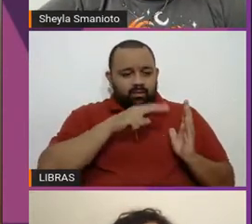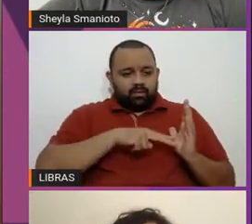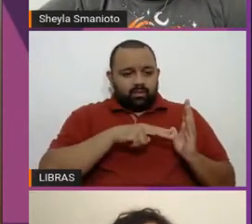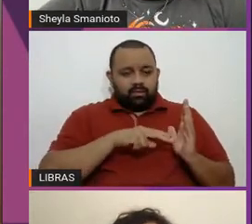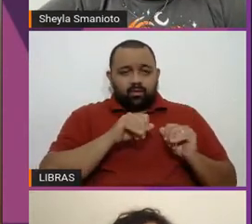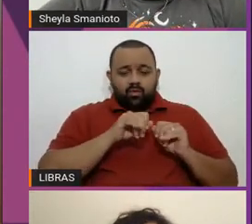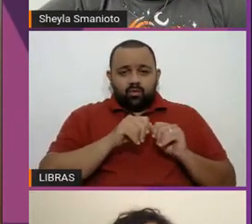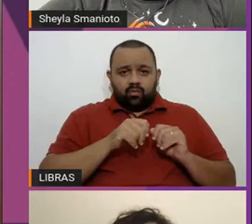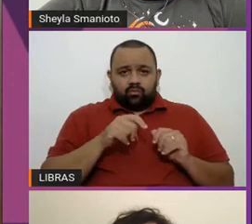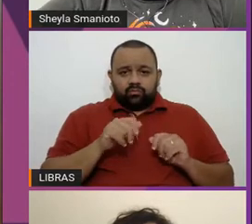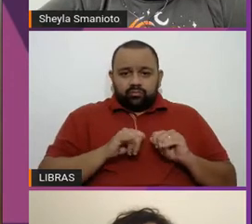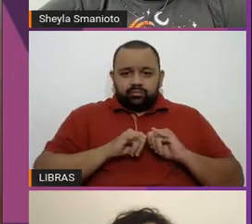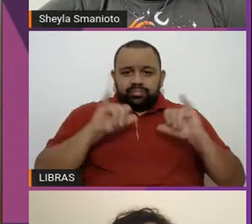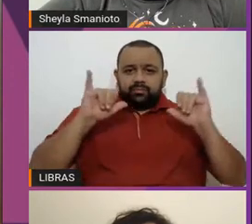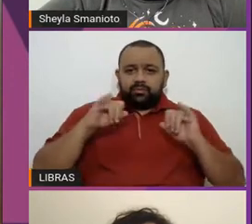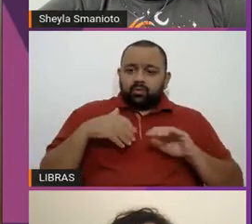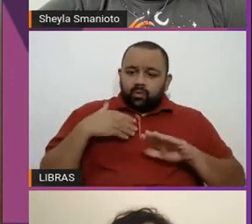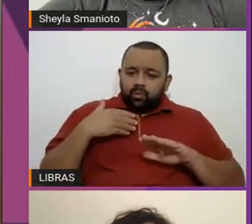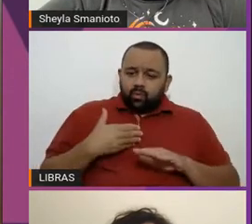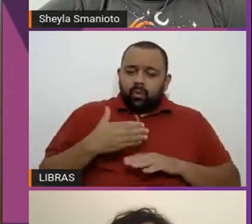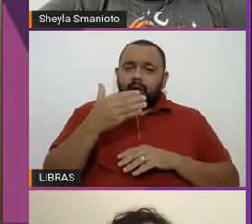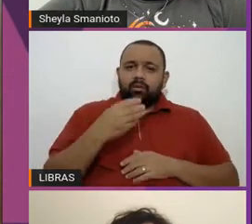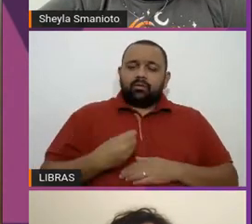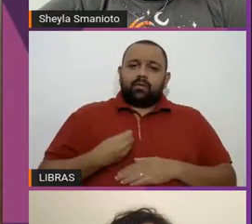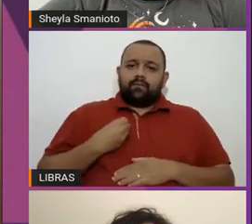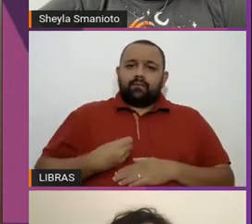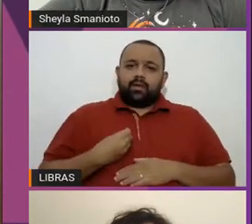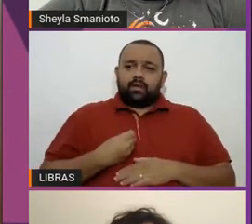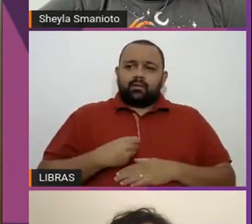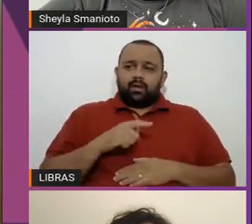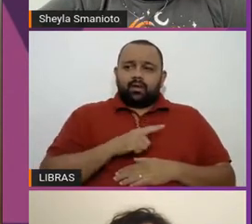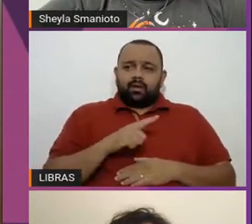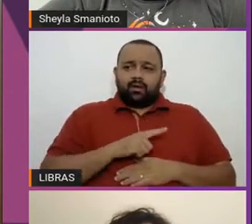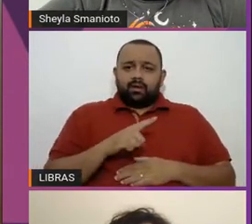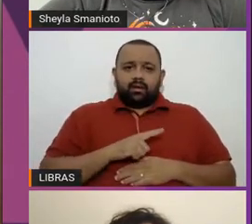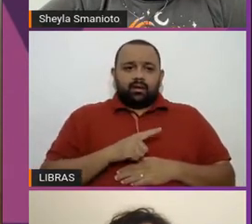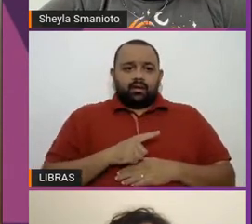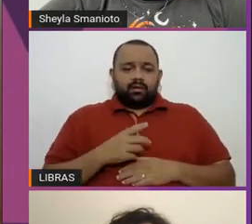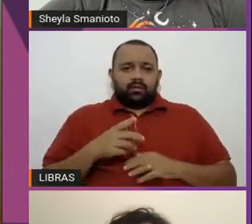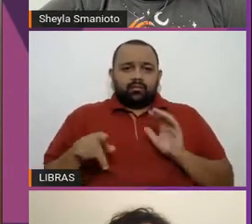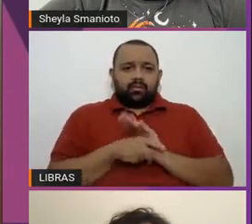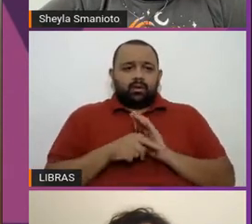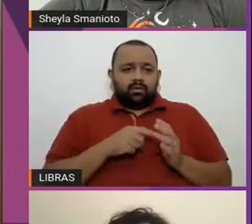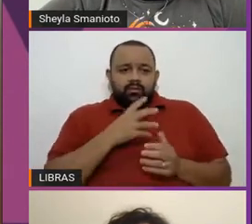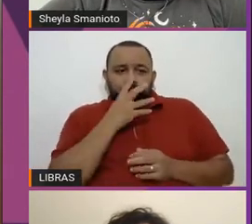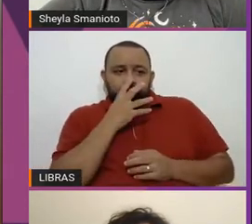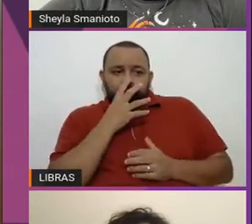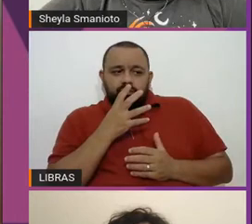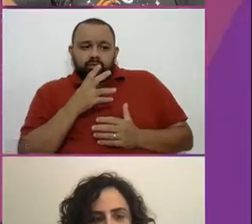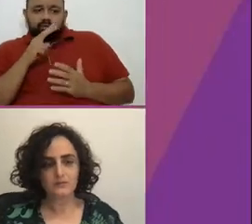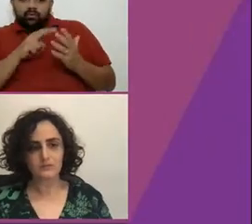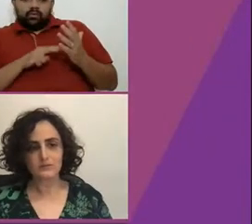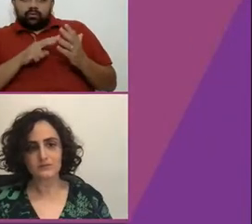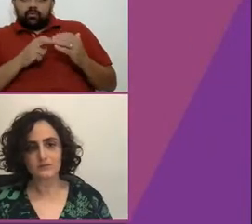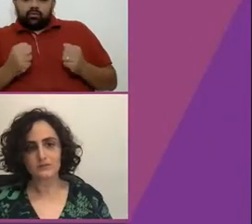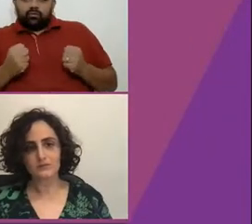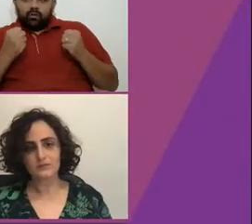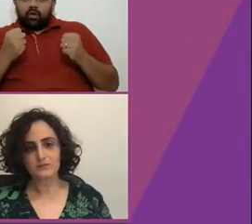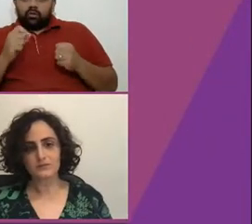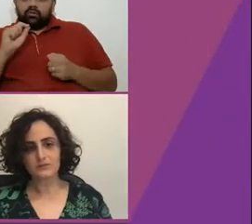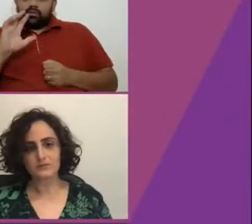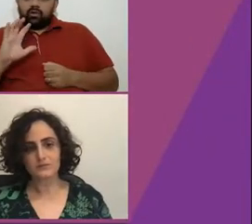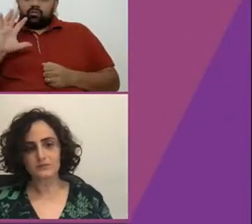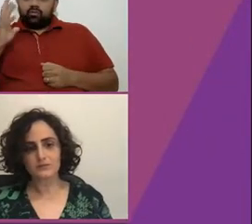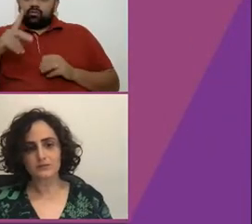está vivo né e receber as impressões de leitura de uma maneira é tão forte como tem